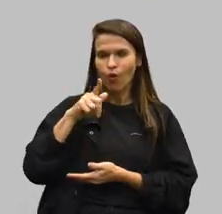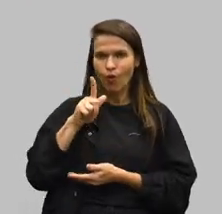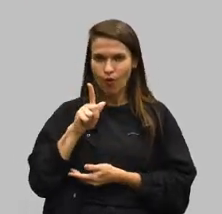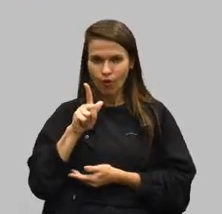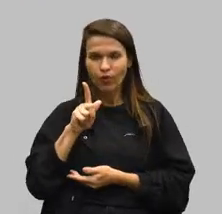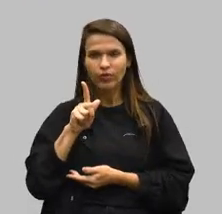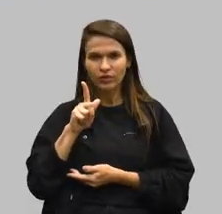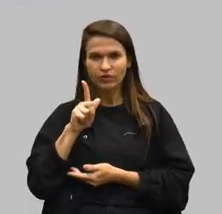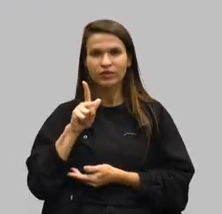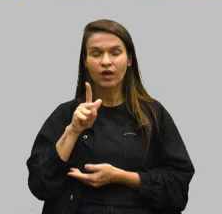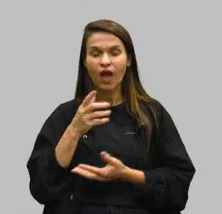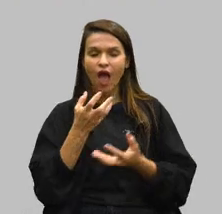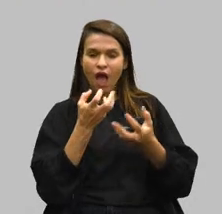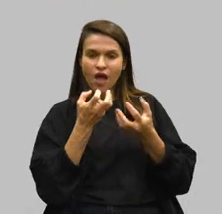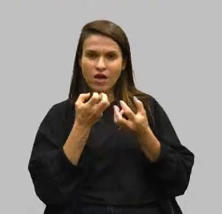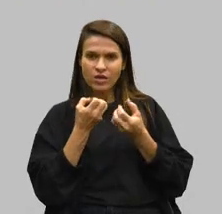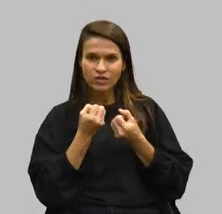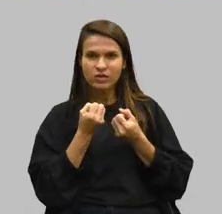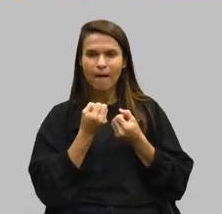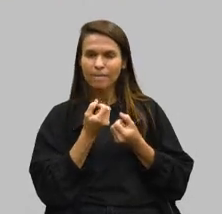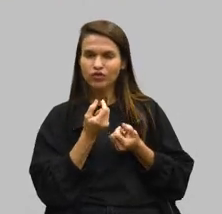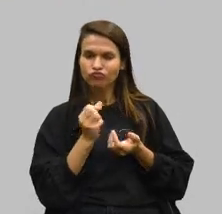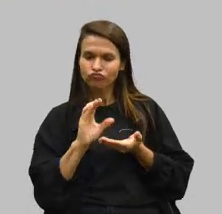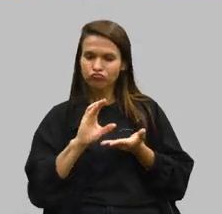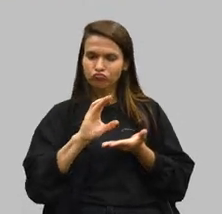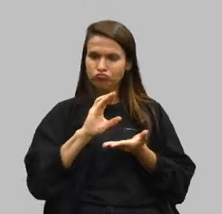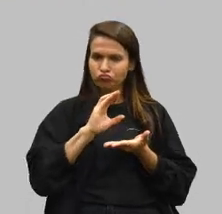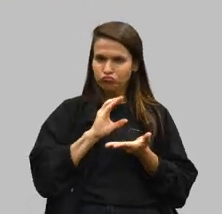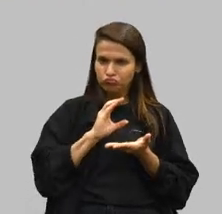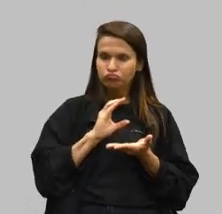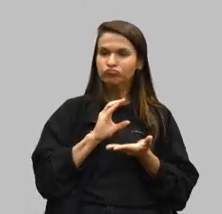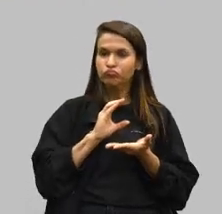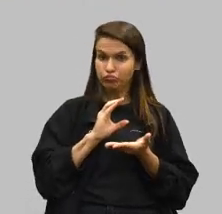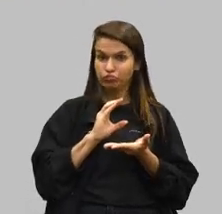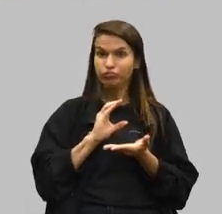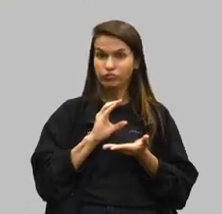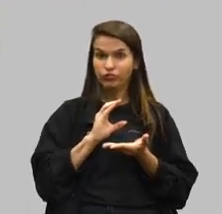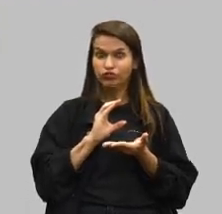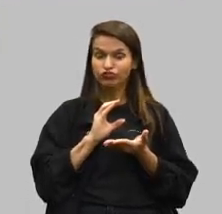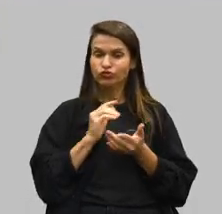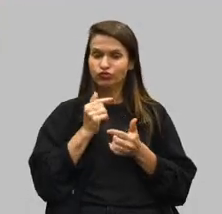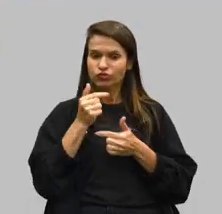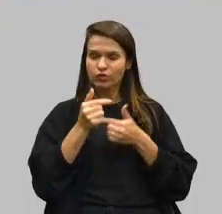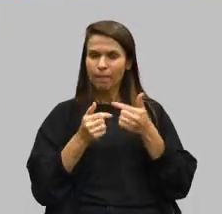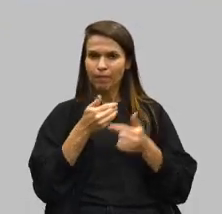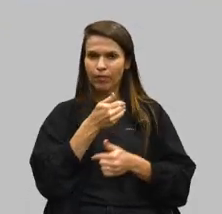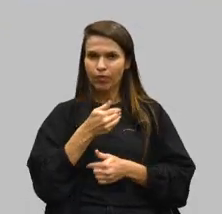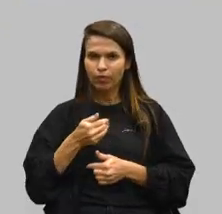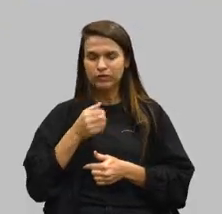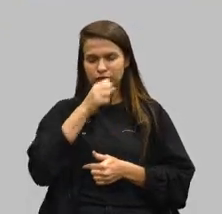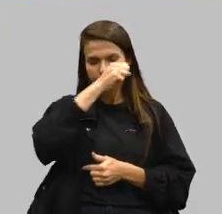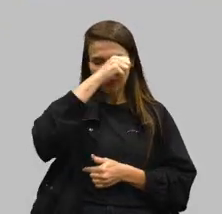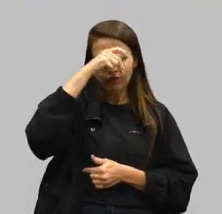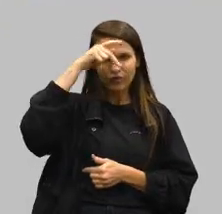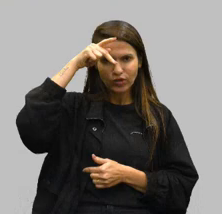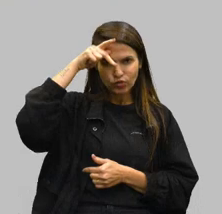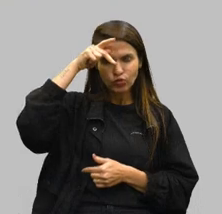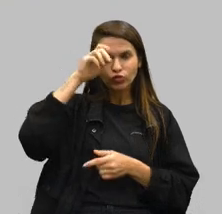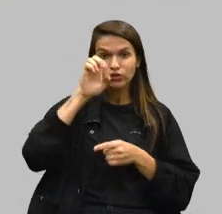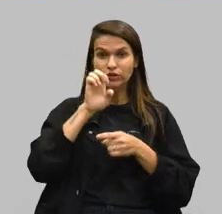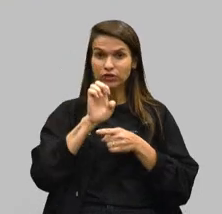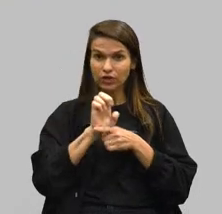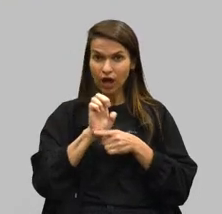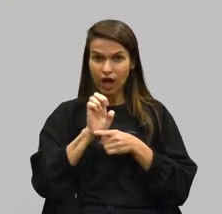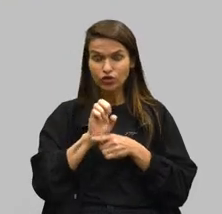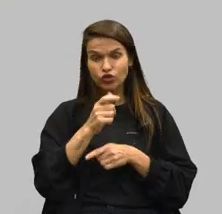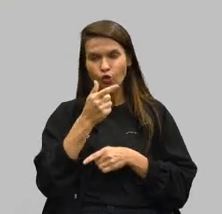entais que recebem muito dinheiro muito recurso de serviço público seja da Prefeitura do Estado e